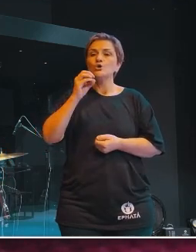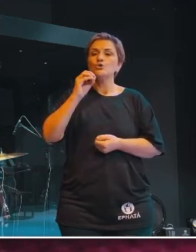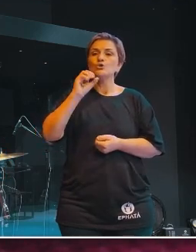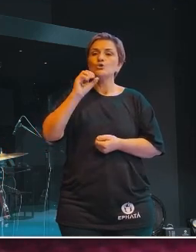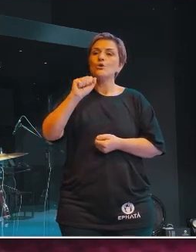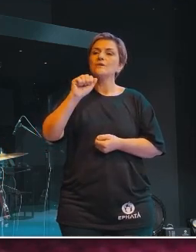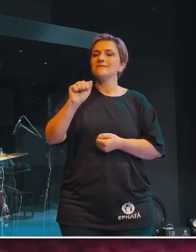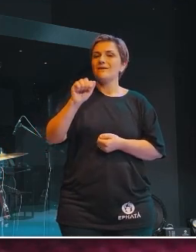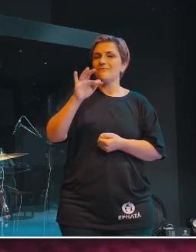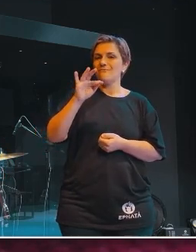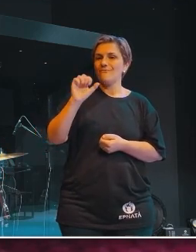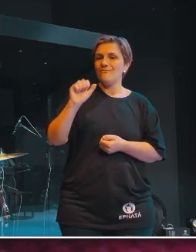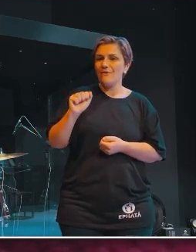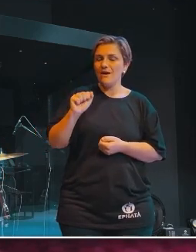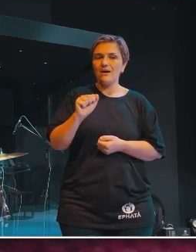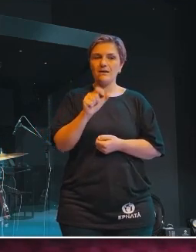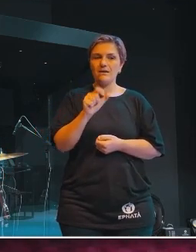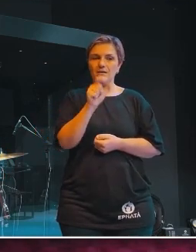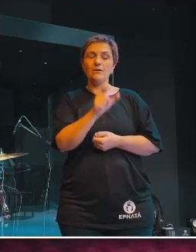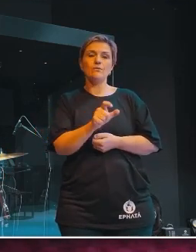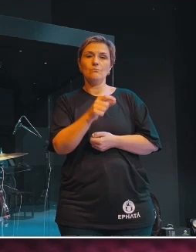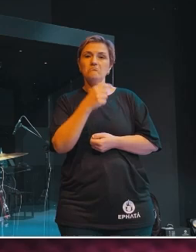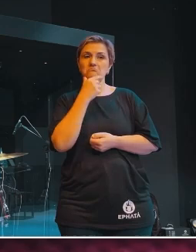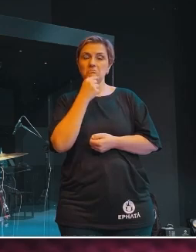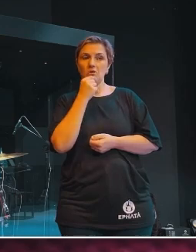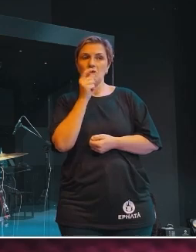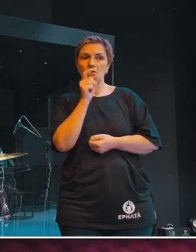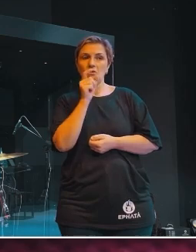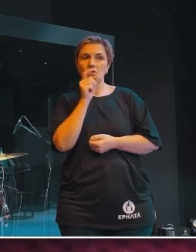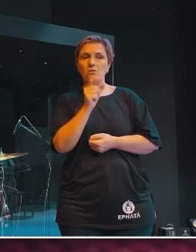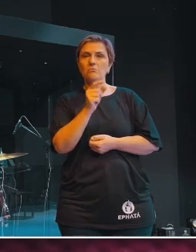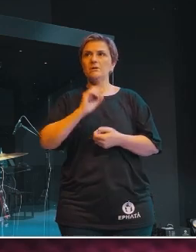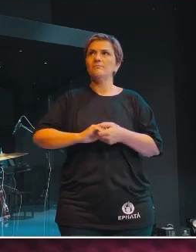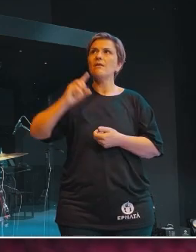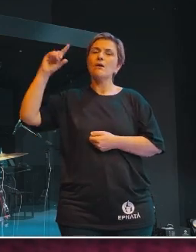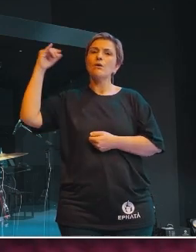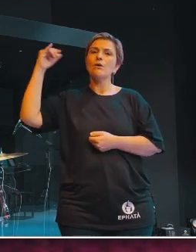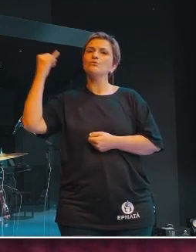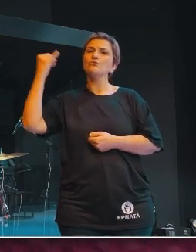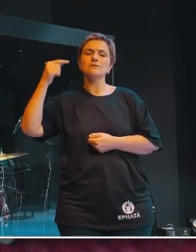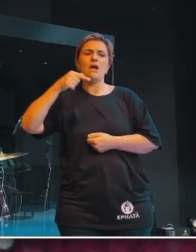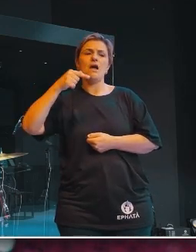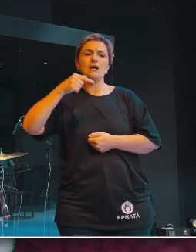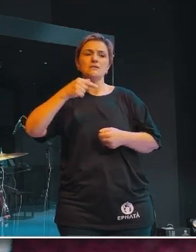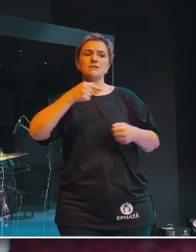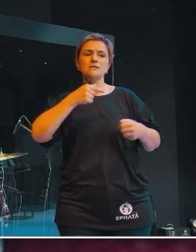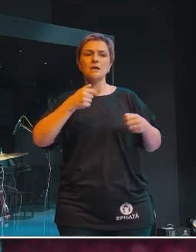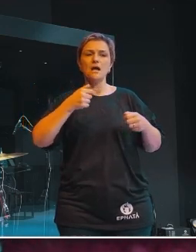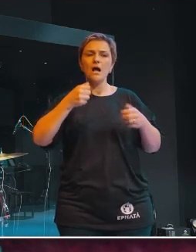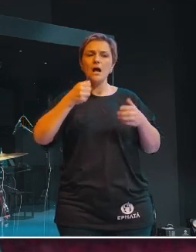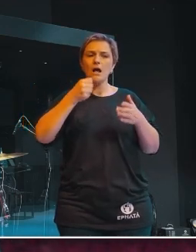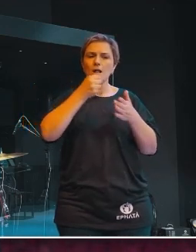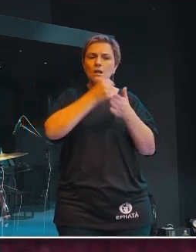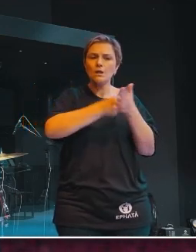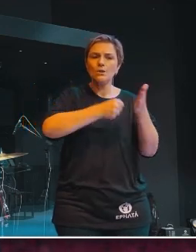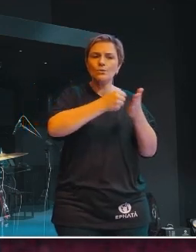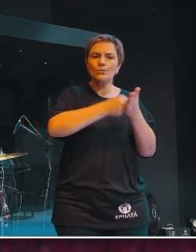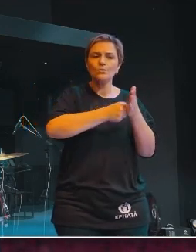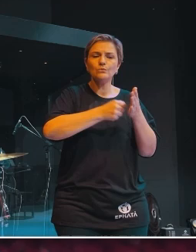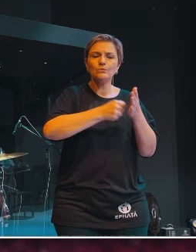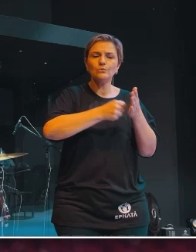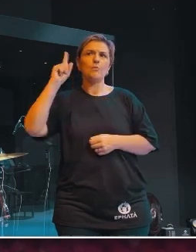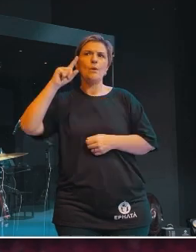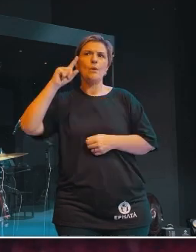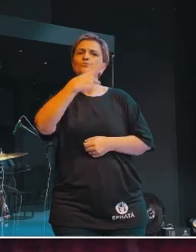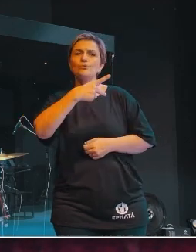Josafá, eu estou falando para alguém nessa noite. Josafá, essa luta não é mais sua,